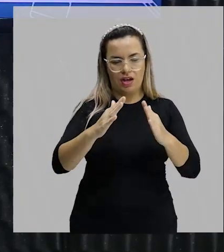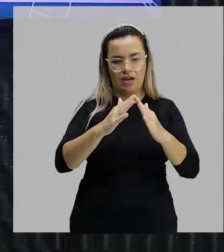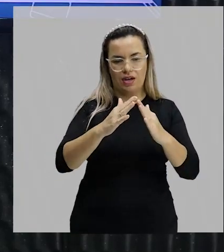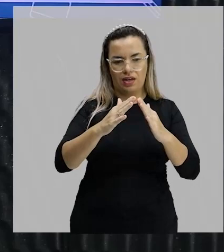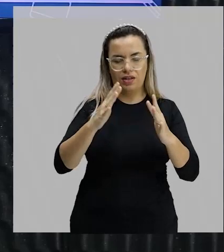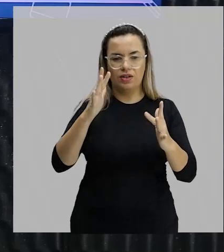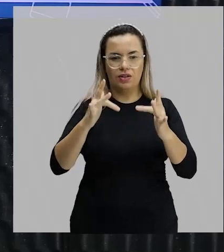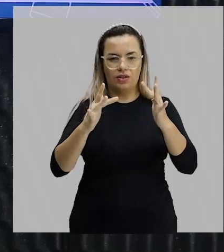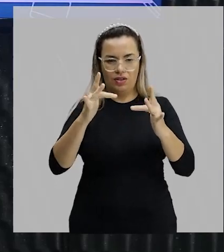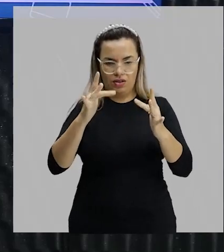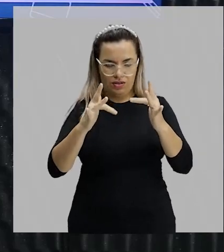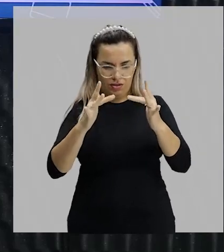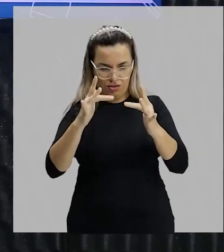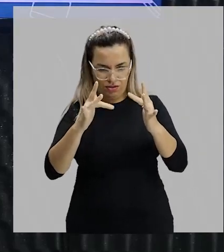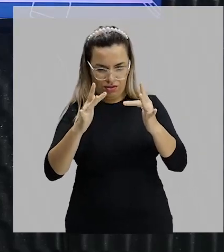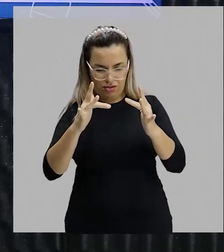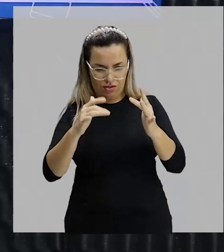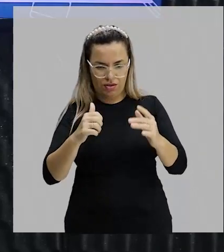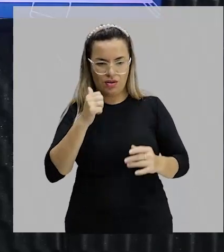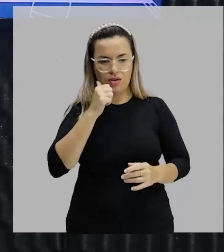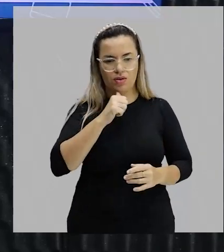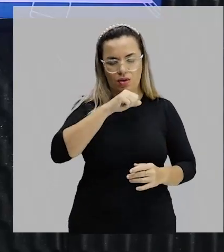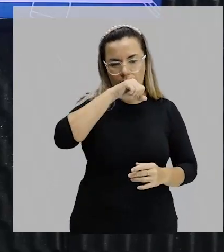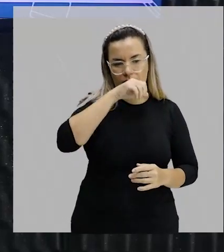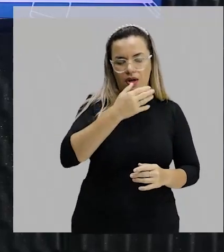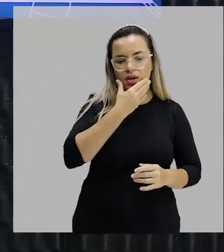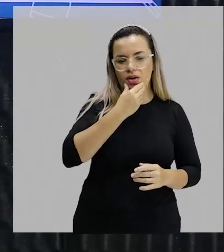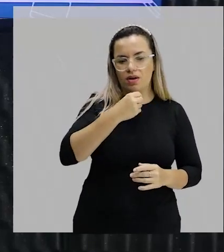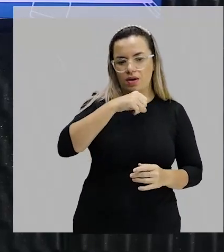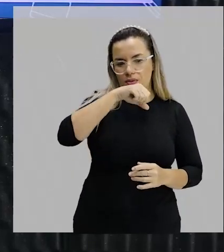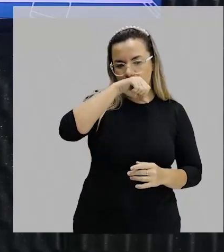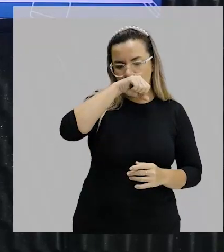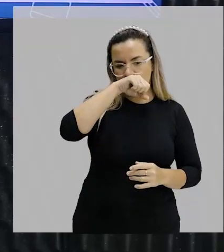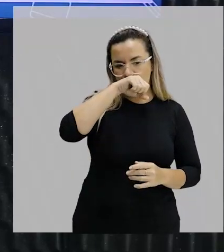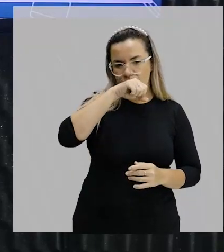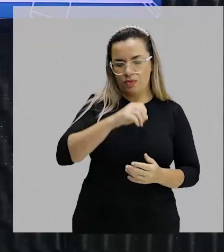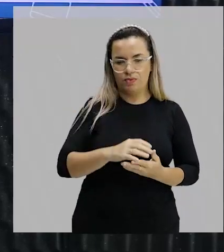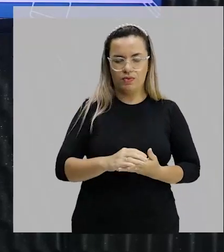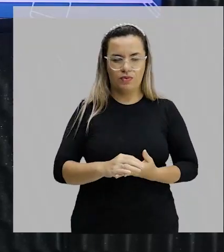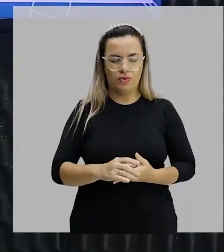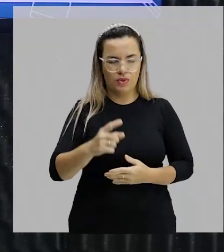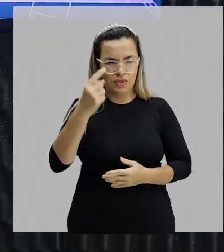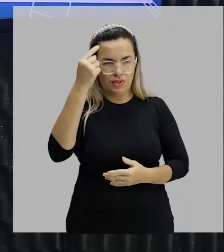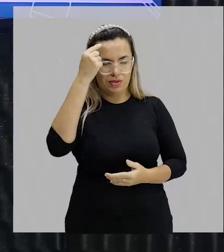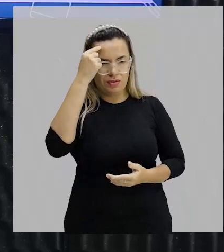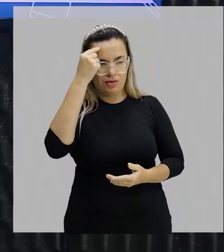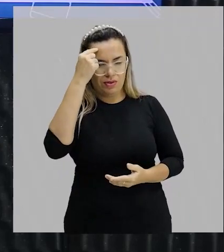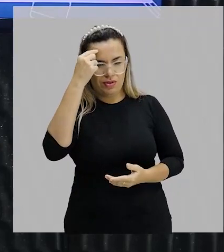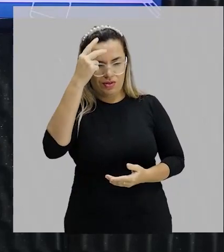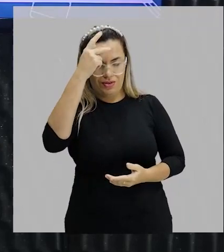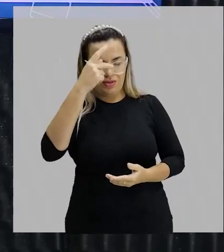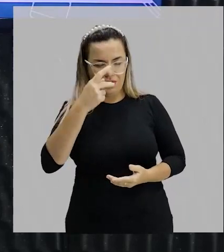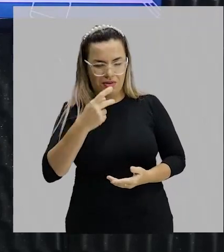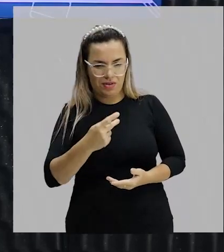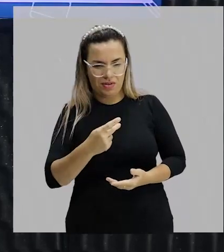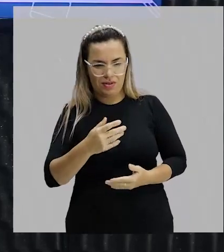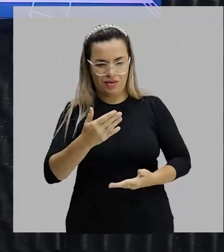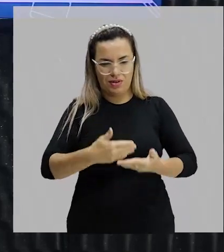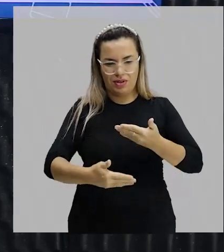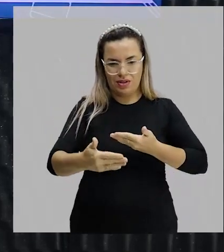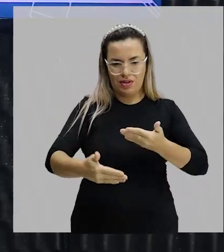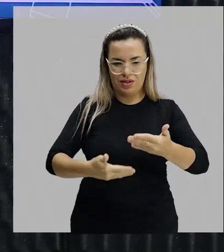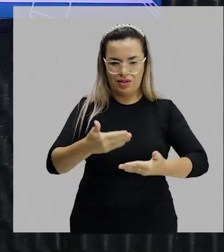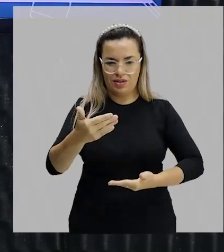na mãe, né? Aquela tensão. Você cria um personagem para interagir com aquela situação toda, é teatral. Lembre-se sobre essa